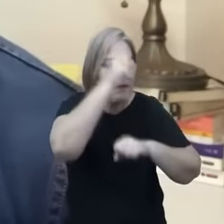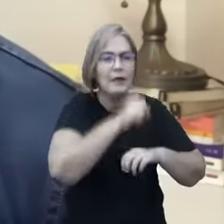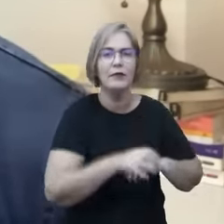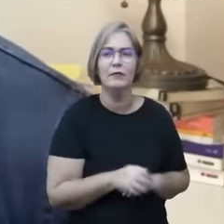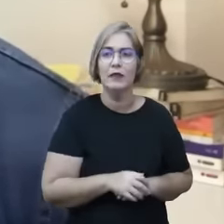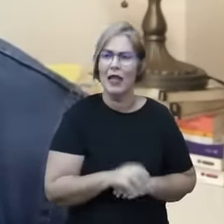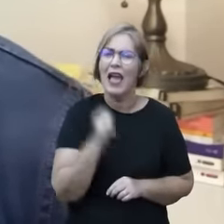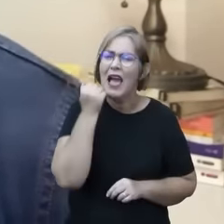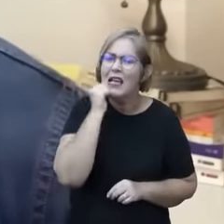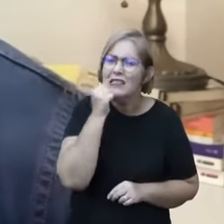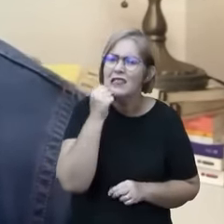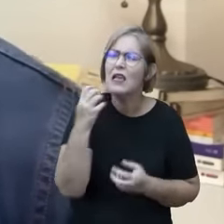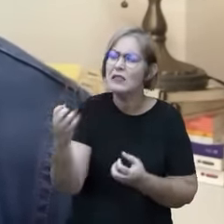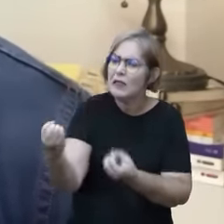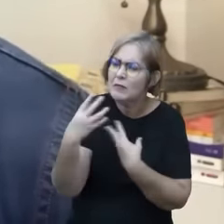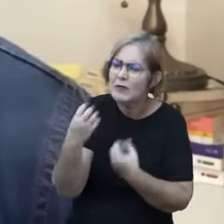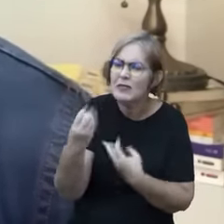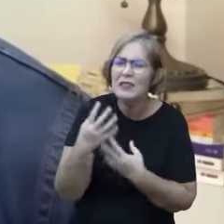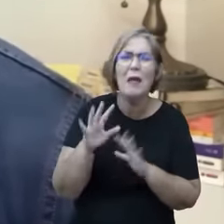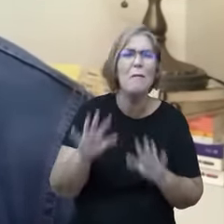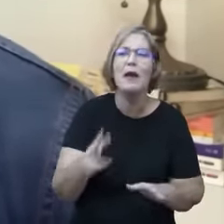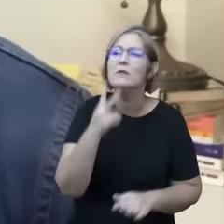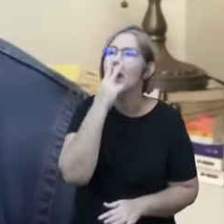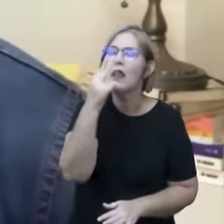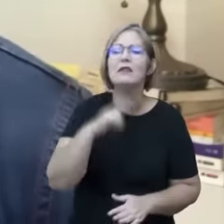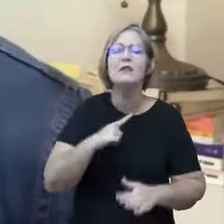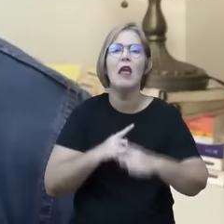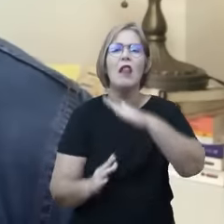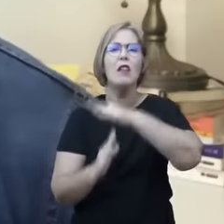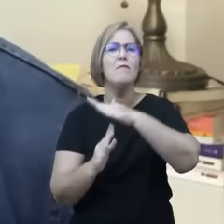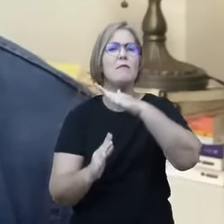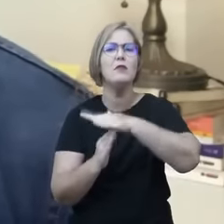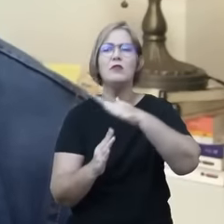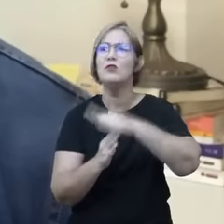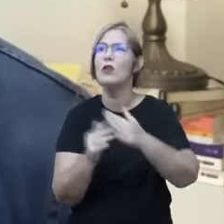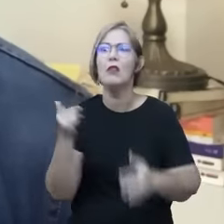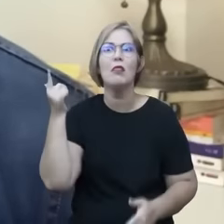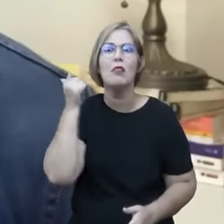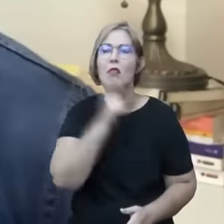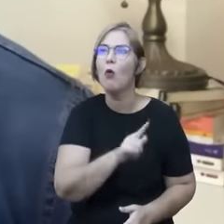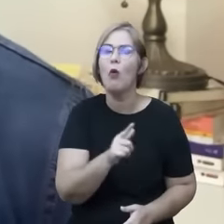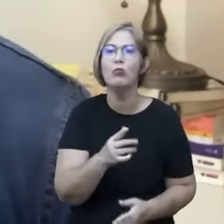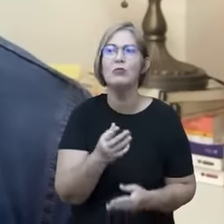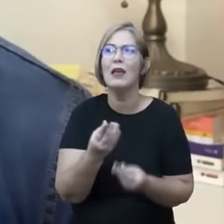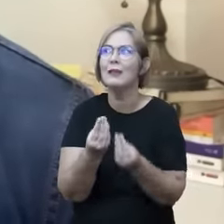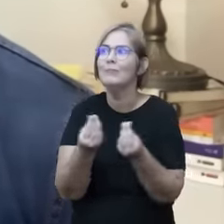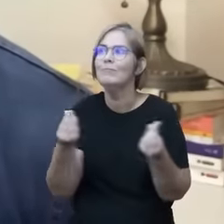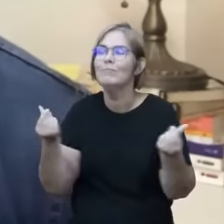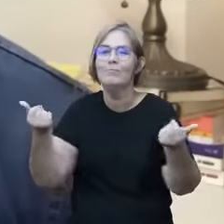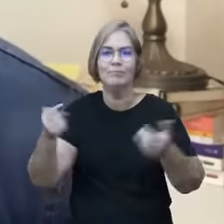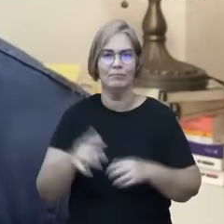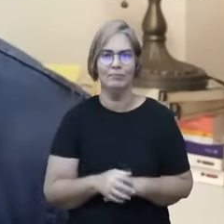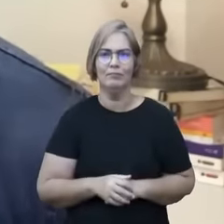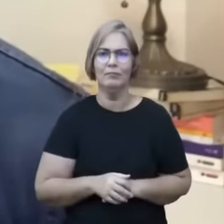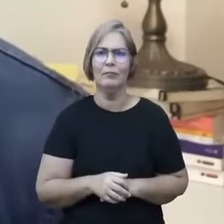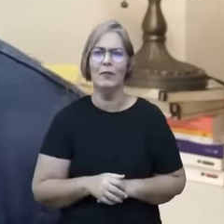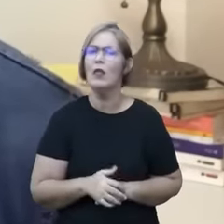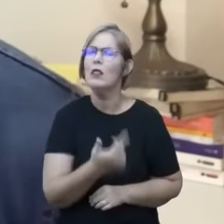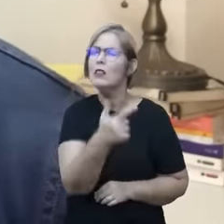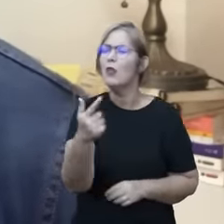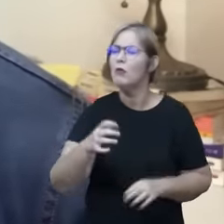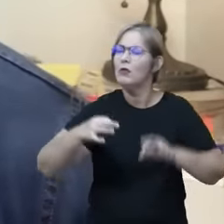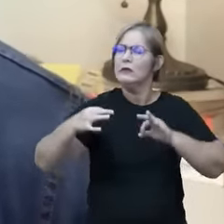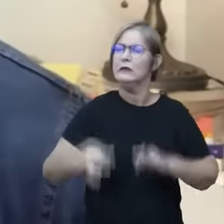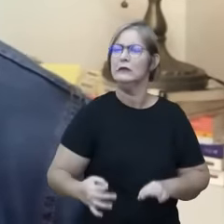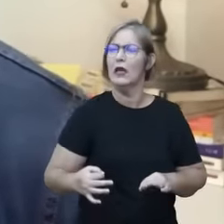tudo acaba em hipótese. Lucidez sombria culina em metáfora. A incerteza se resolve na